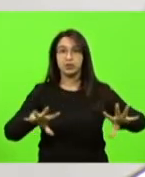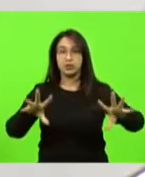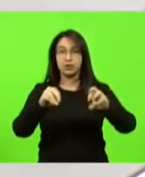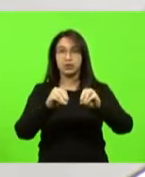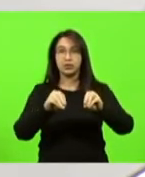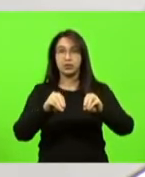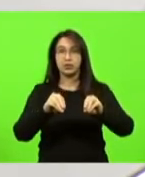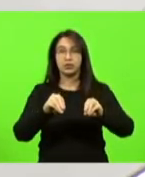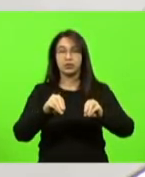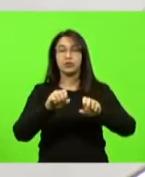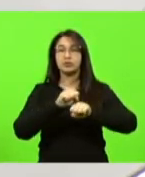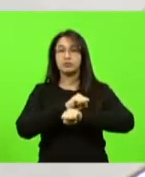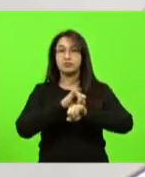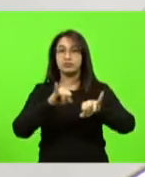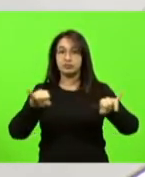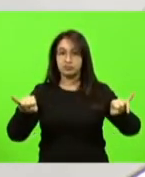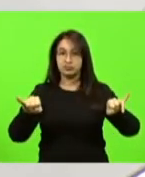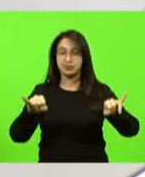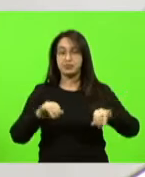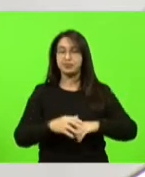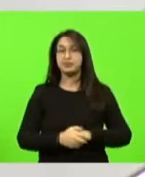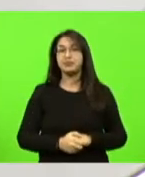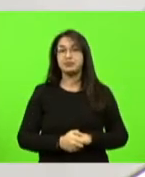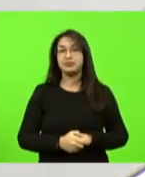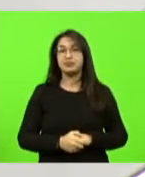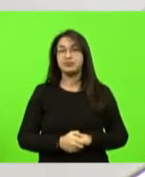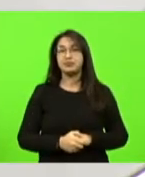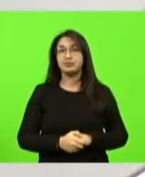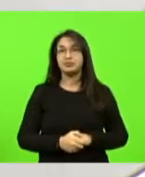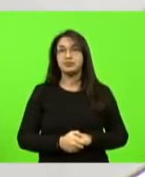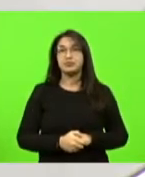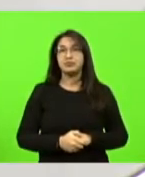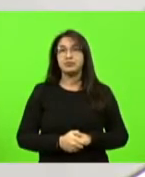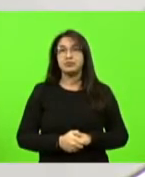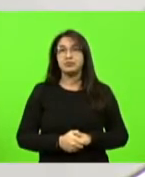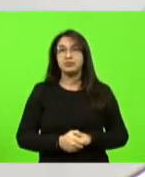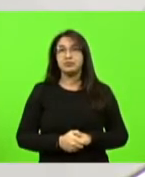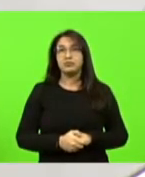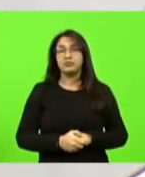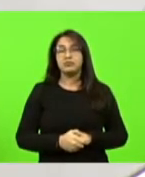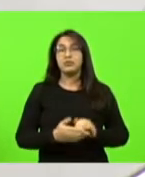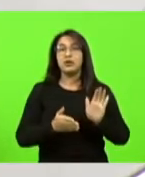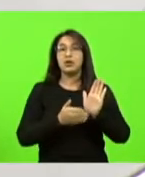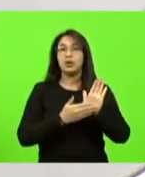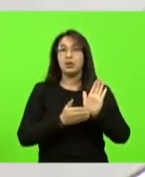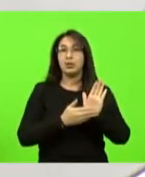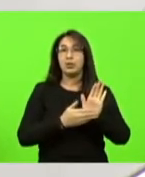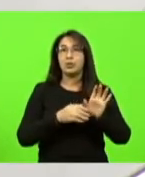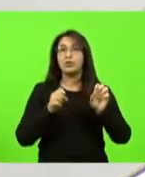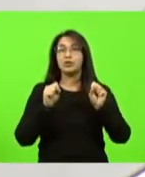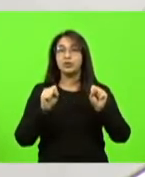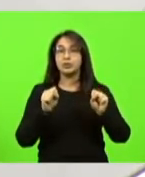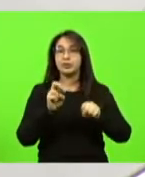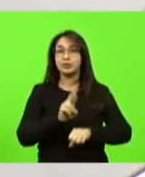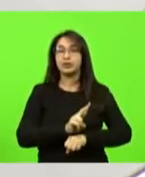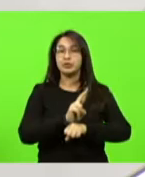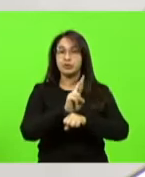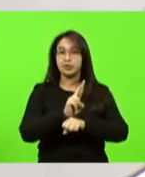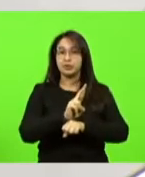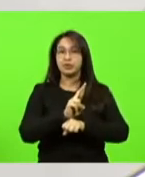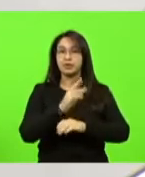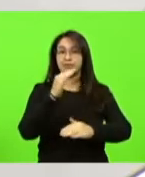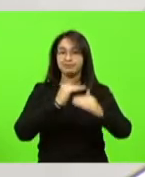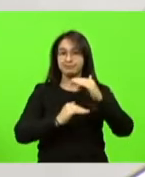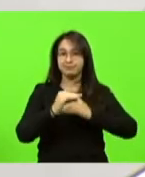Nota pública divulgada. A nota diz o seguinte, que essa proposta pode representar um retrocesso